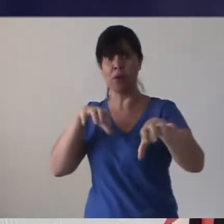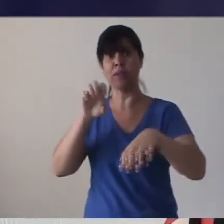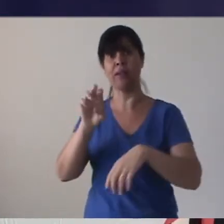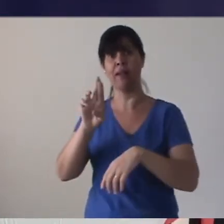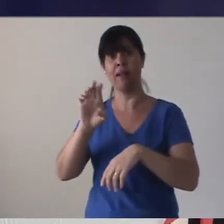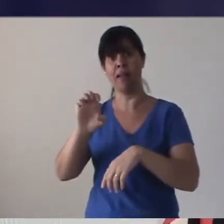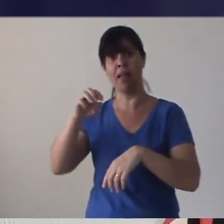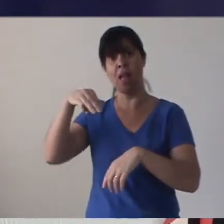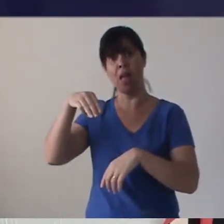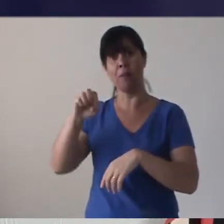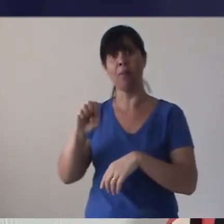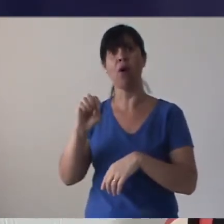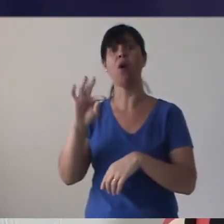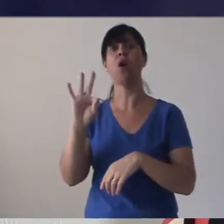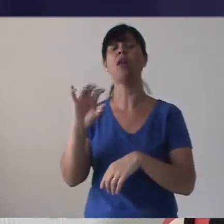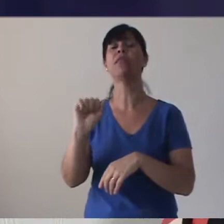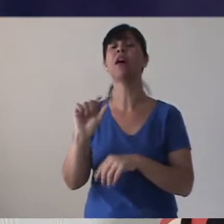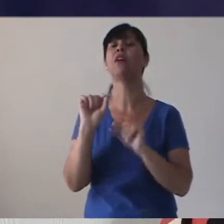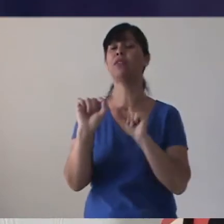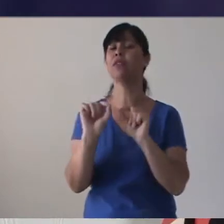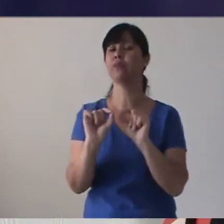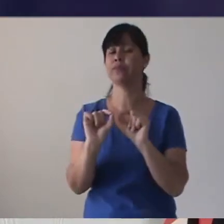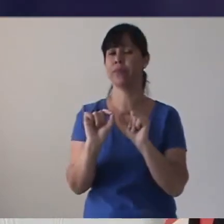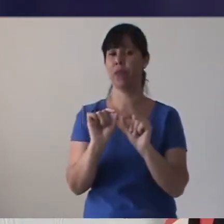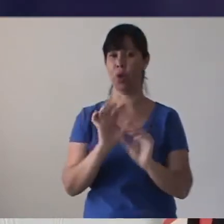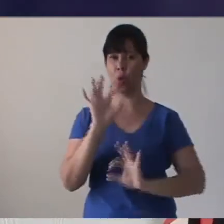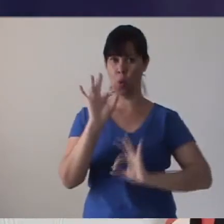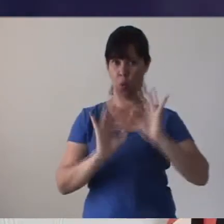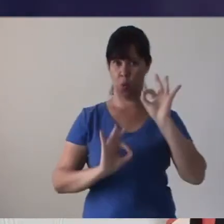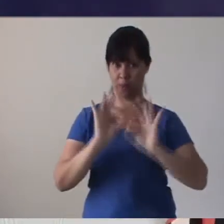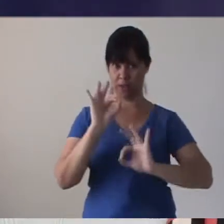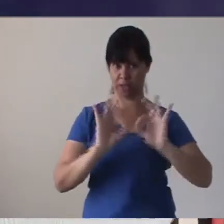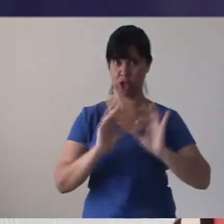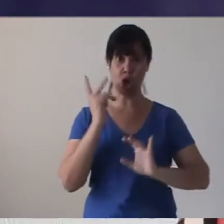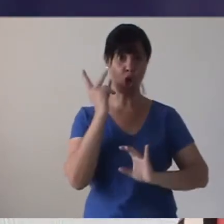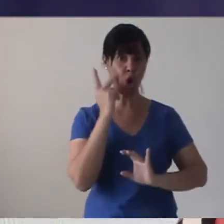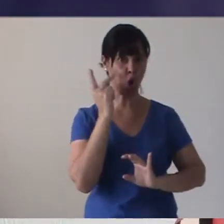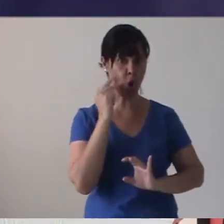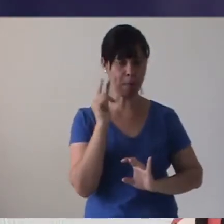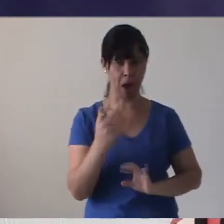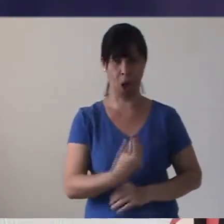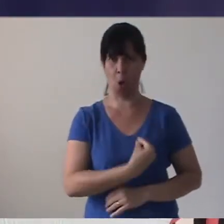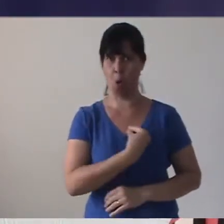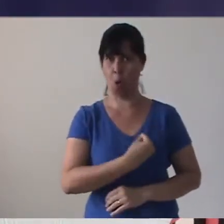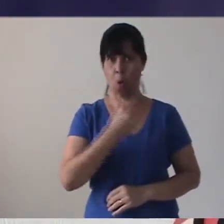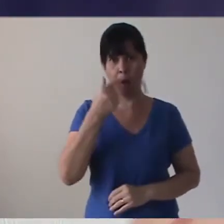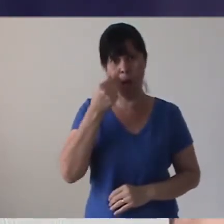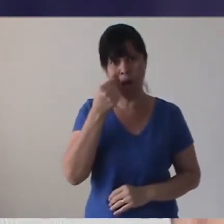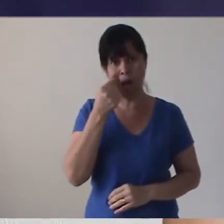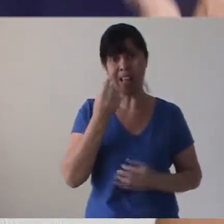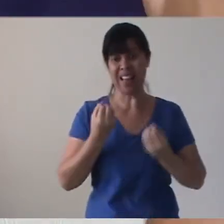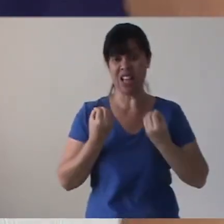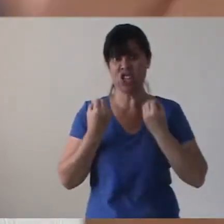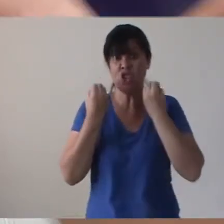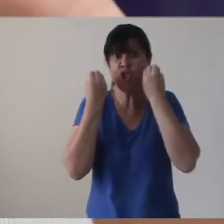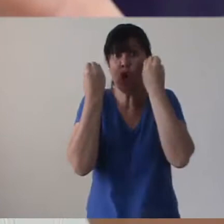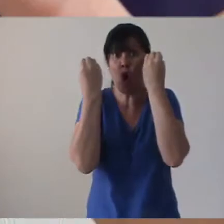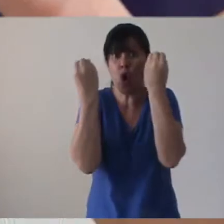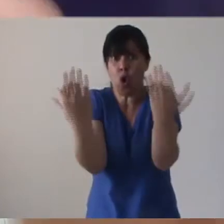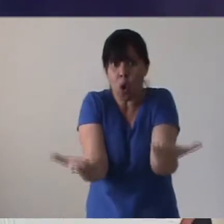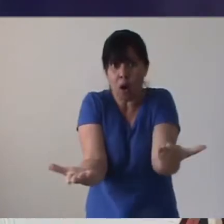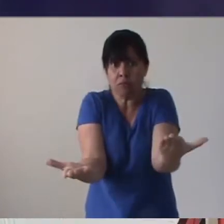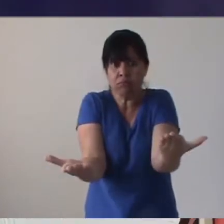elas simplesmente pegaram o planejamento presencial normal, né, da escola e foi